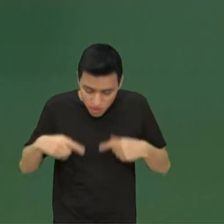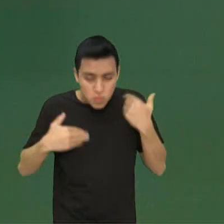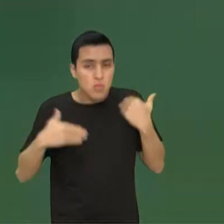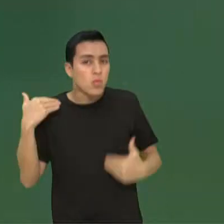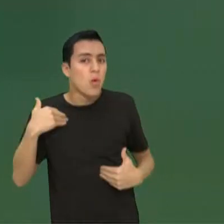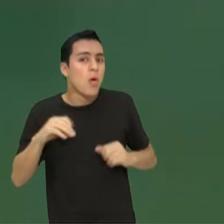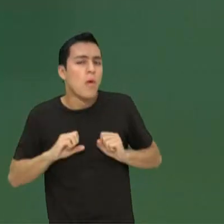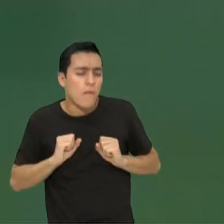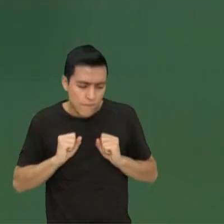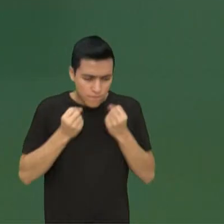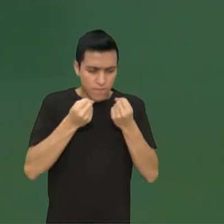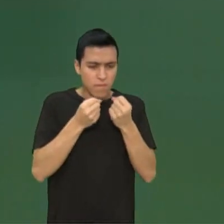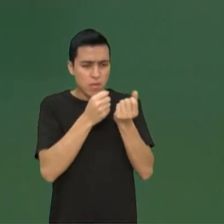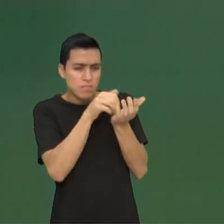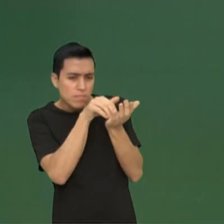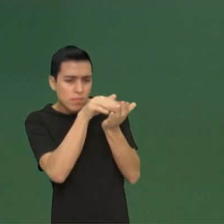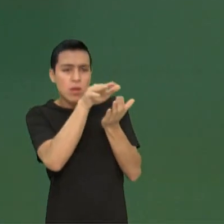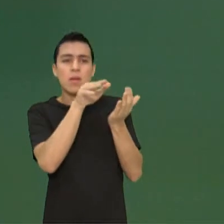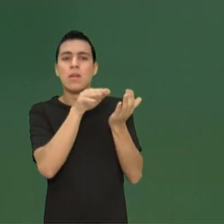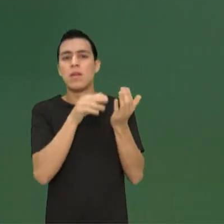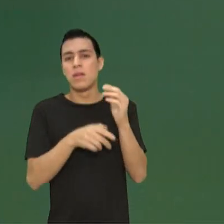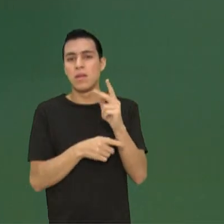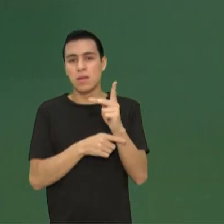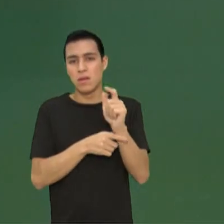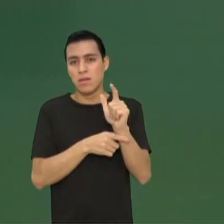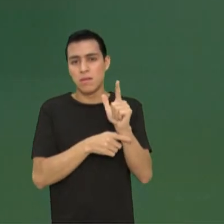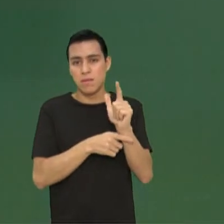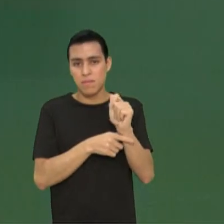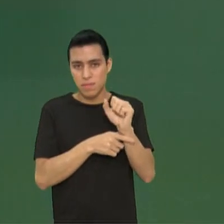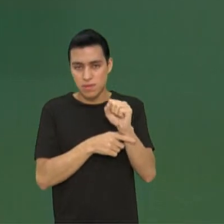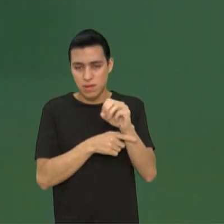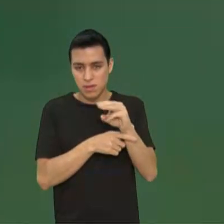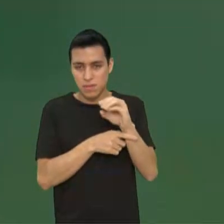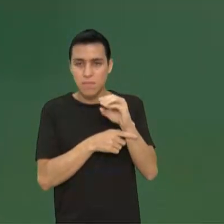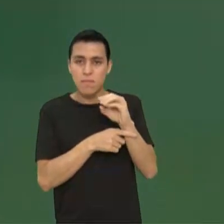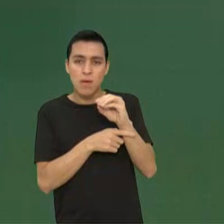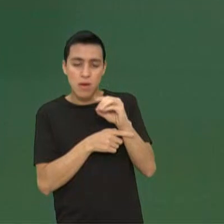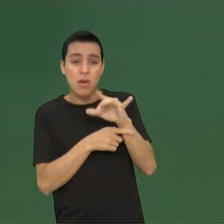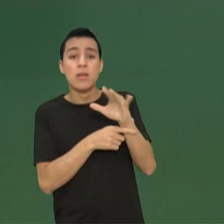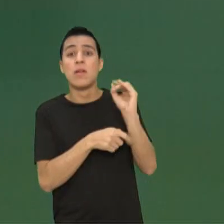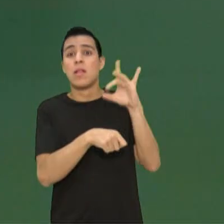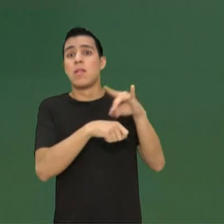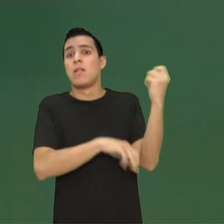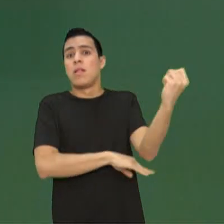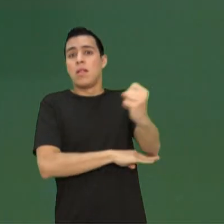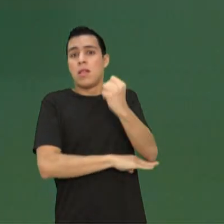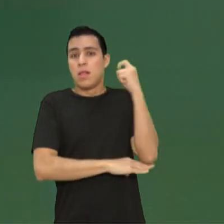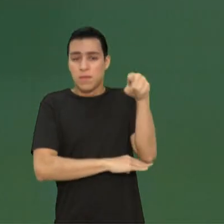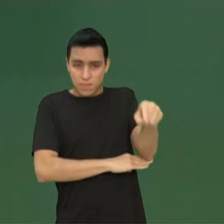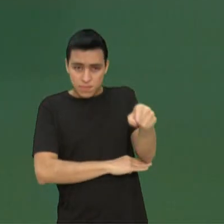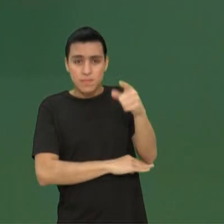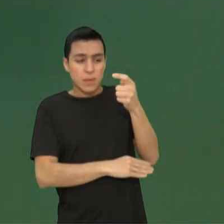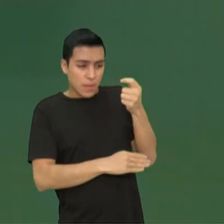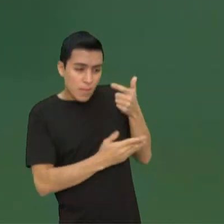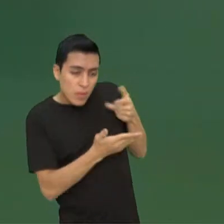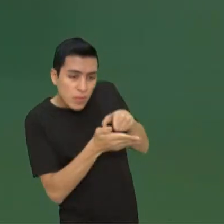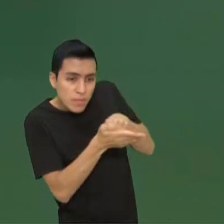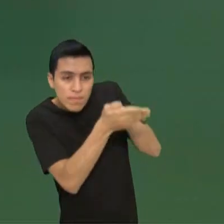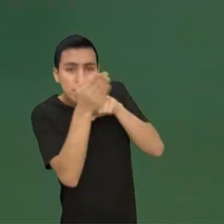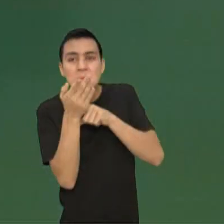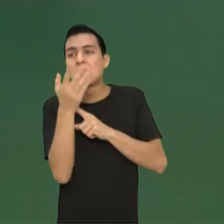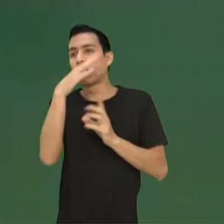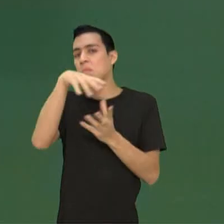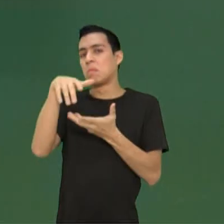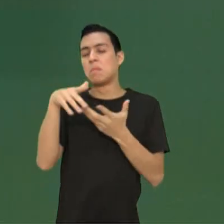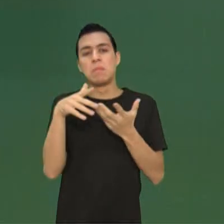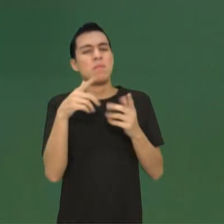defesa ataque esse invasor, o plasmódio, que é uma doença gravíssima, pouco explorada no mundo,